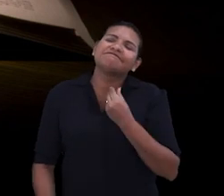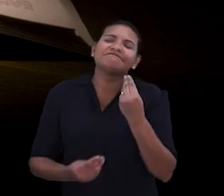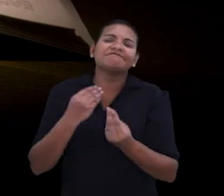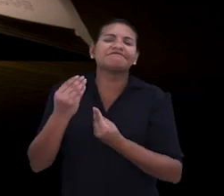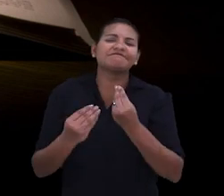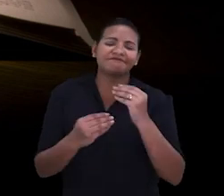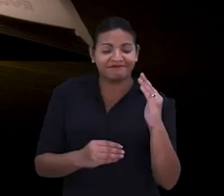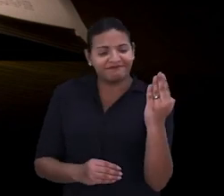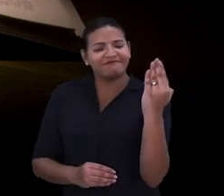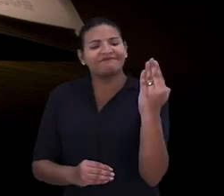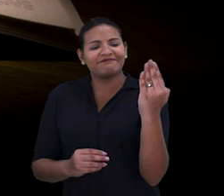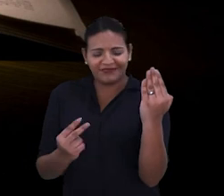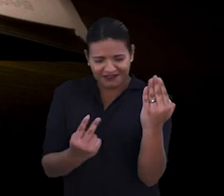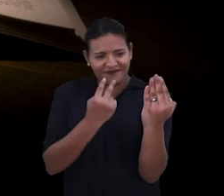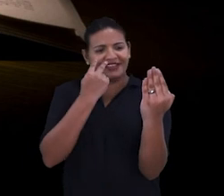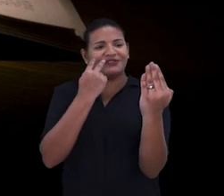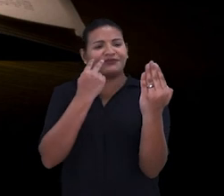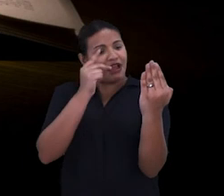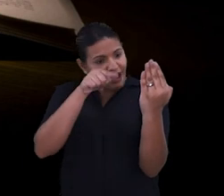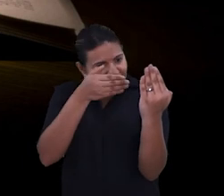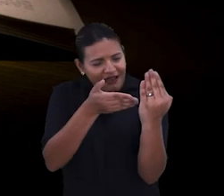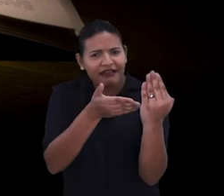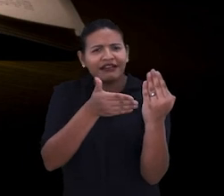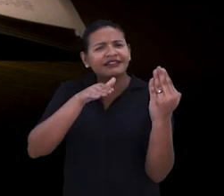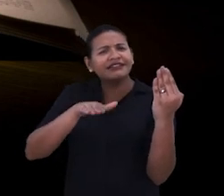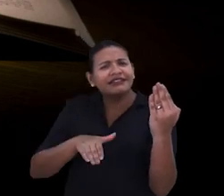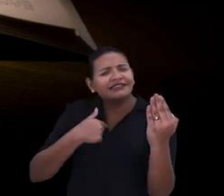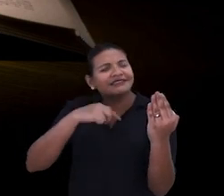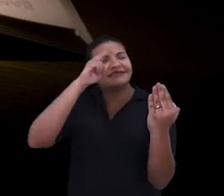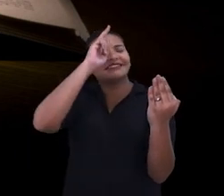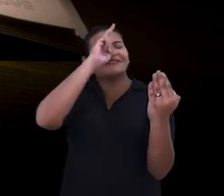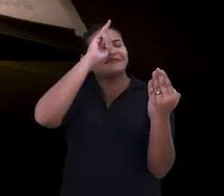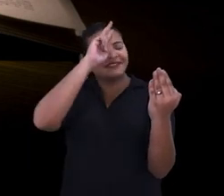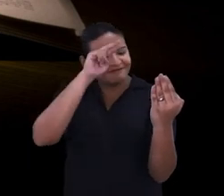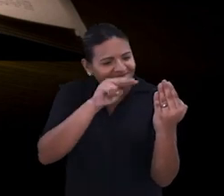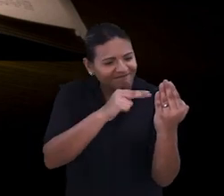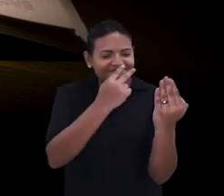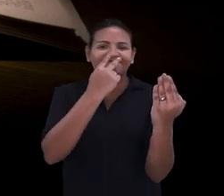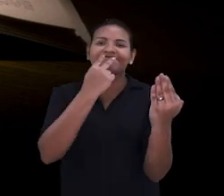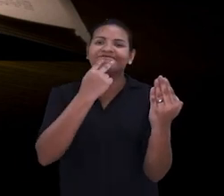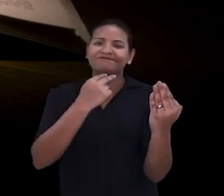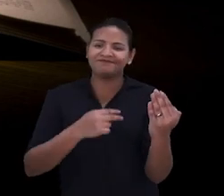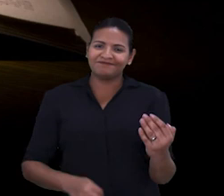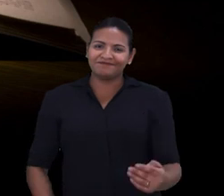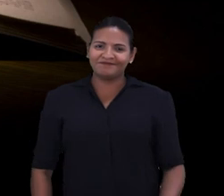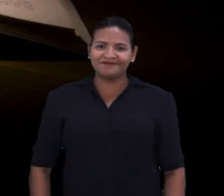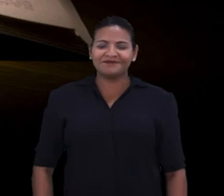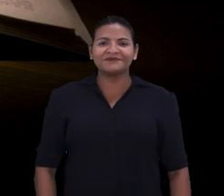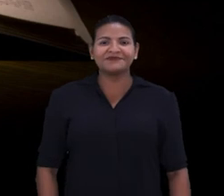certamente, o rosto da criança que, do fundo do espelho, nos olha sem entender. um abraço.